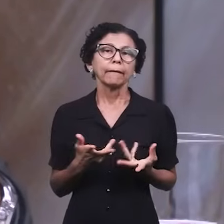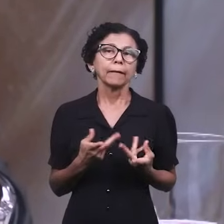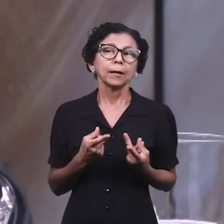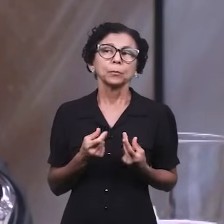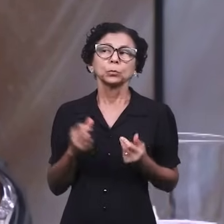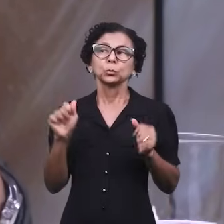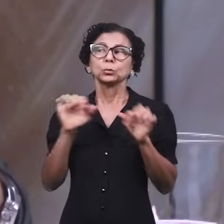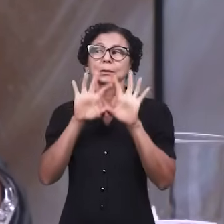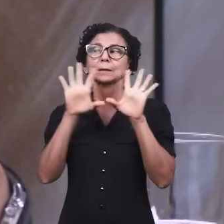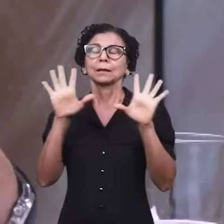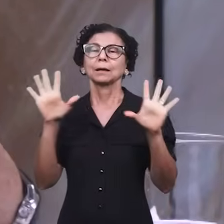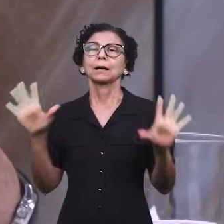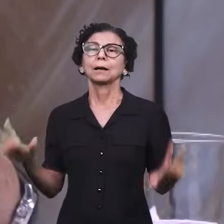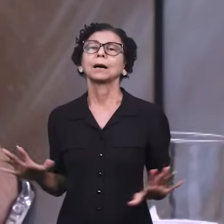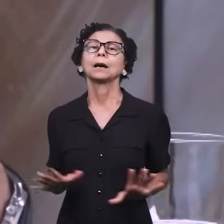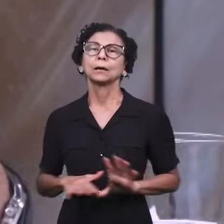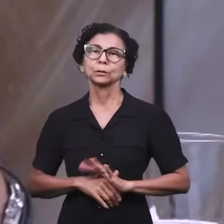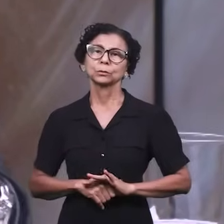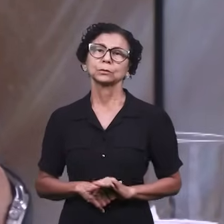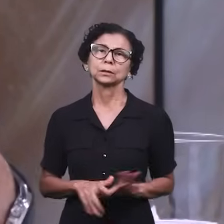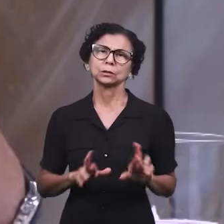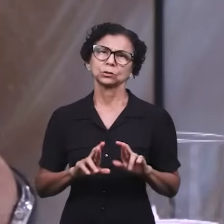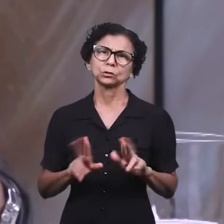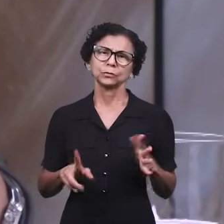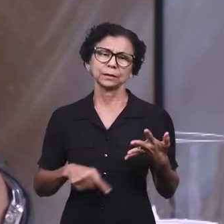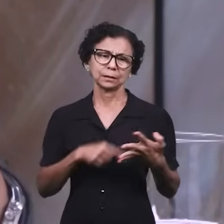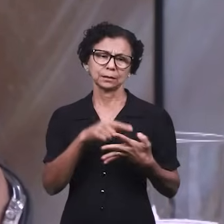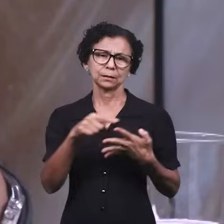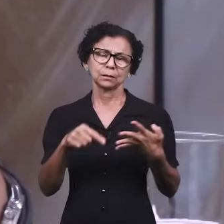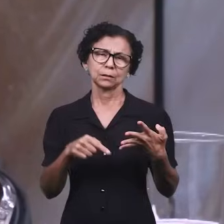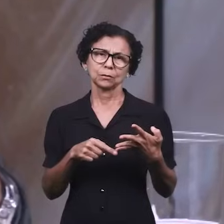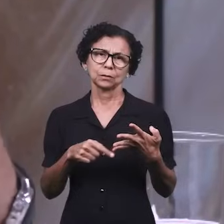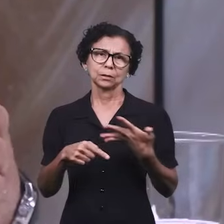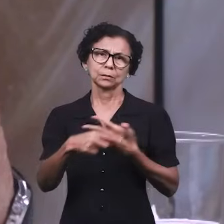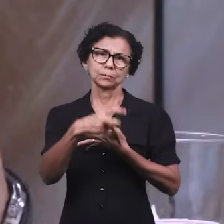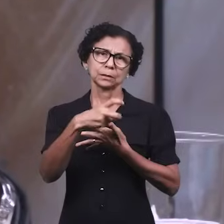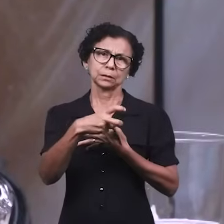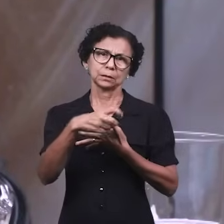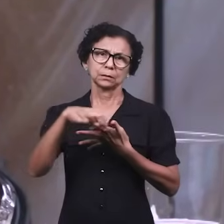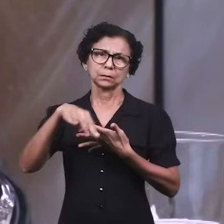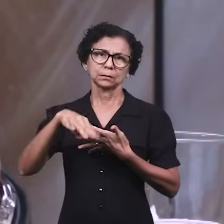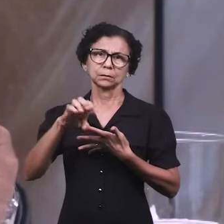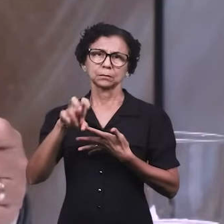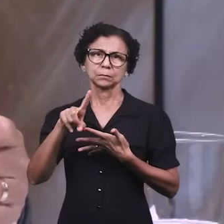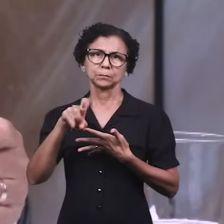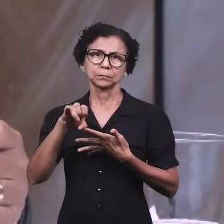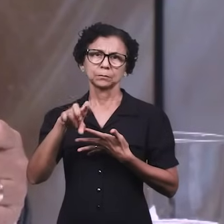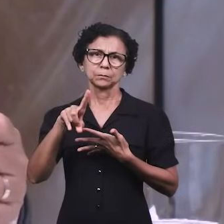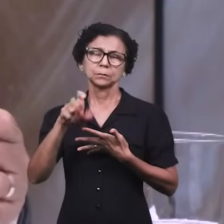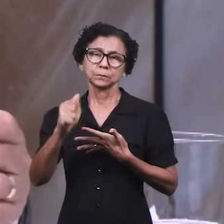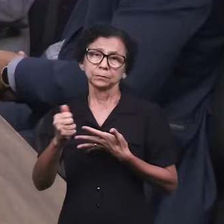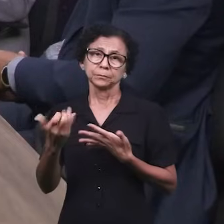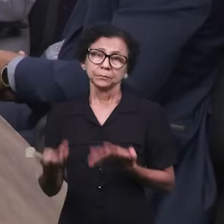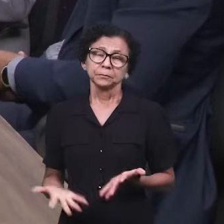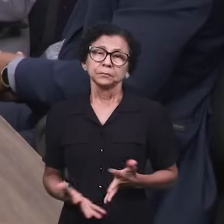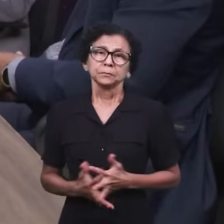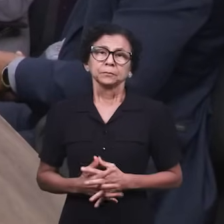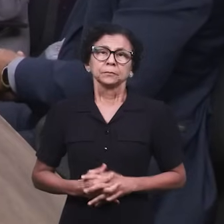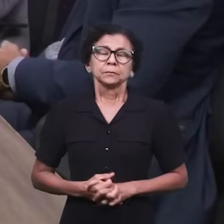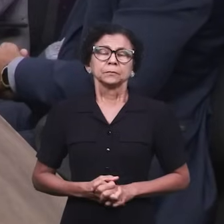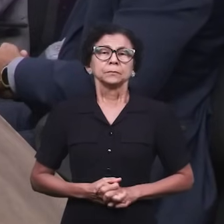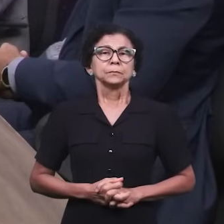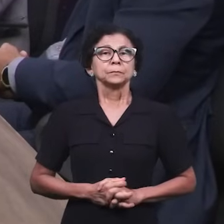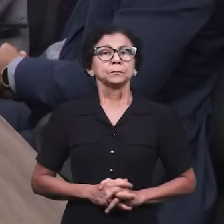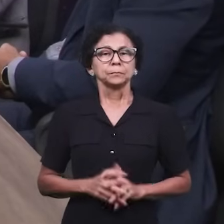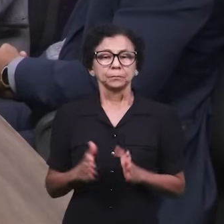vamos dizer, bem patente do que é a diferença de uma quarta medida para uma quinta medida, né? E esse exemplo aí, né, pastor